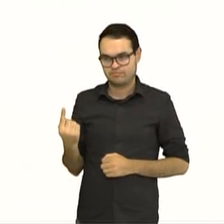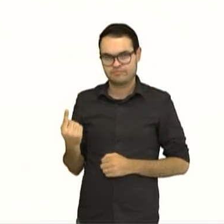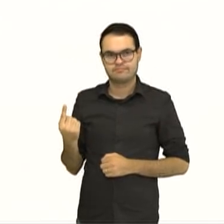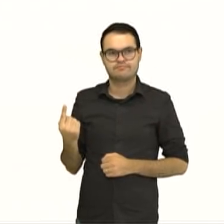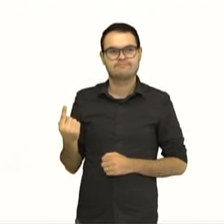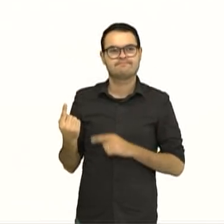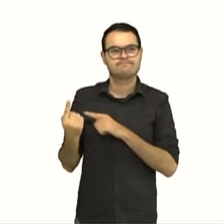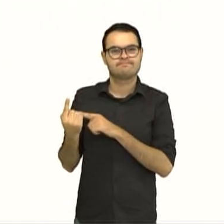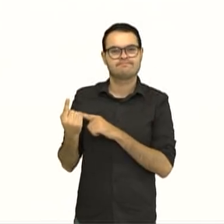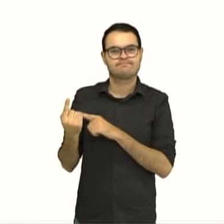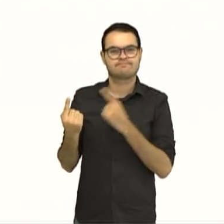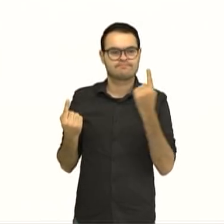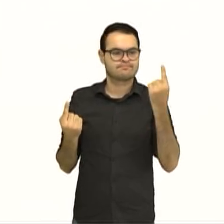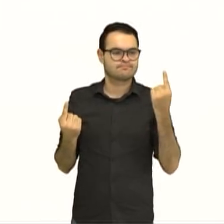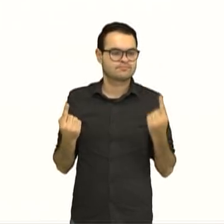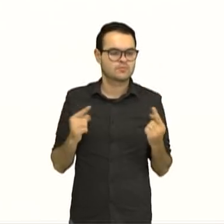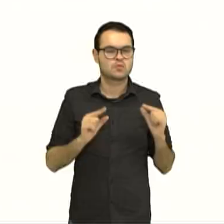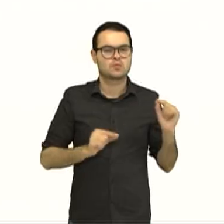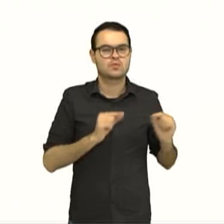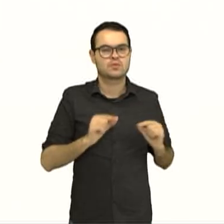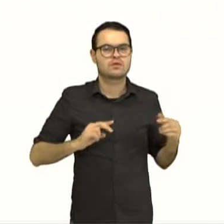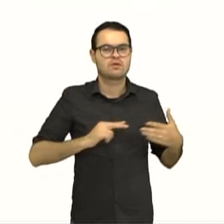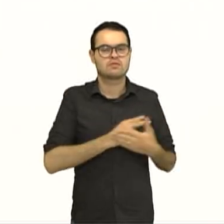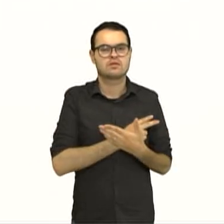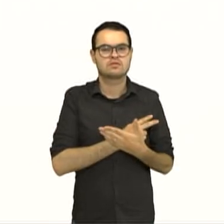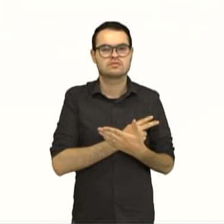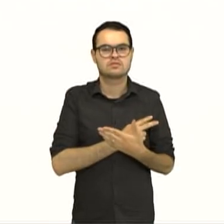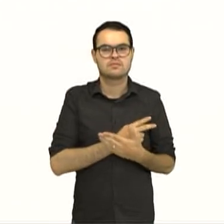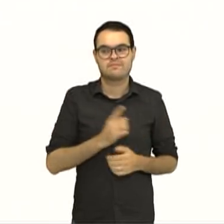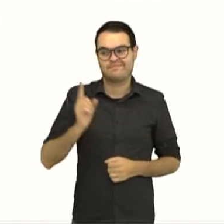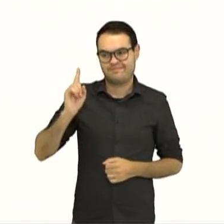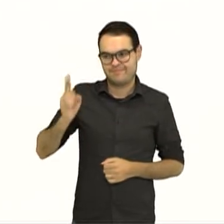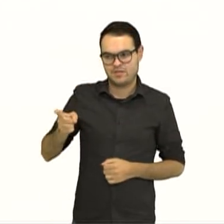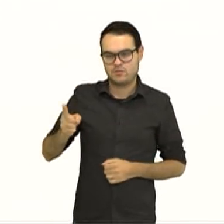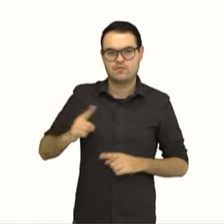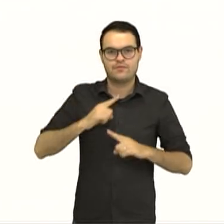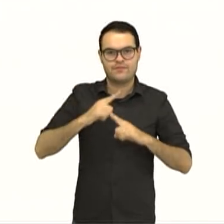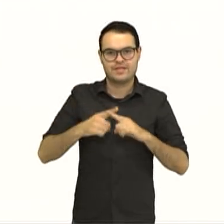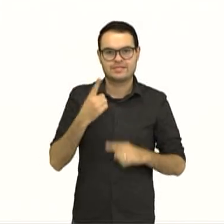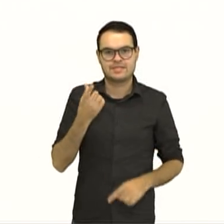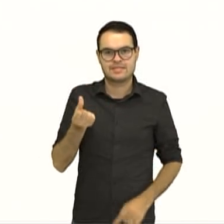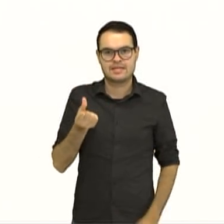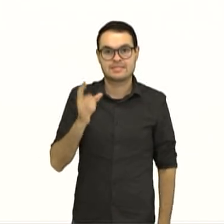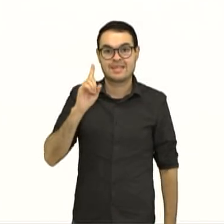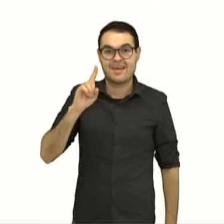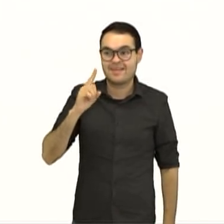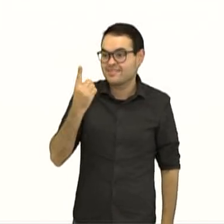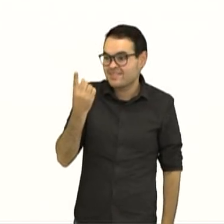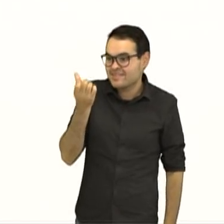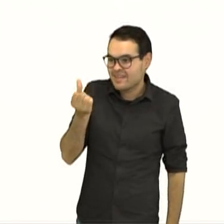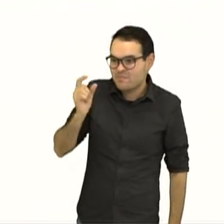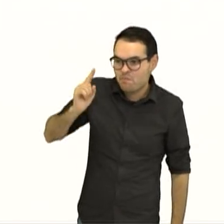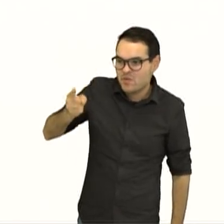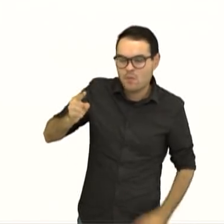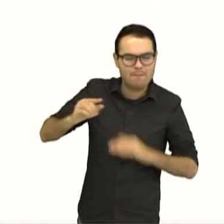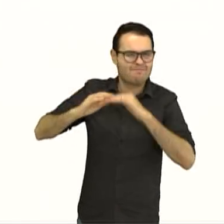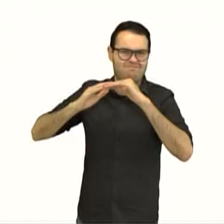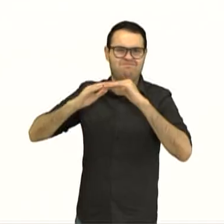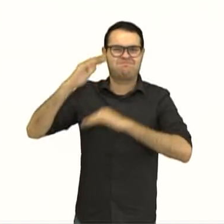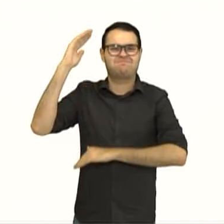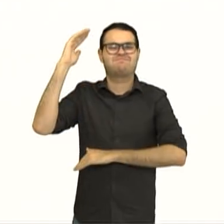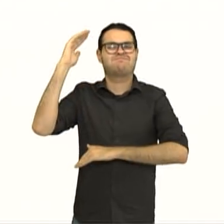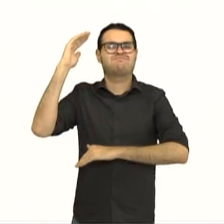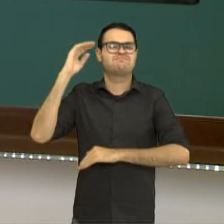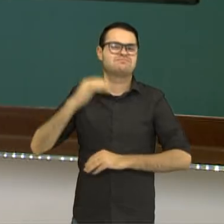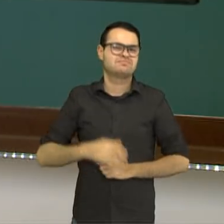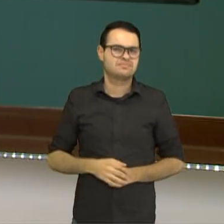centena? Uma unidade de milhar, o que que vai acontecer? 1.000 vezes 16 dá 16.000. Daí vai passar. Por isso